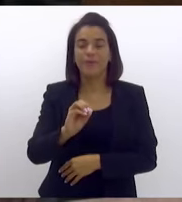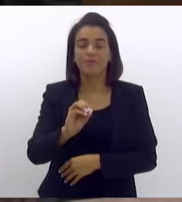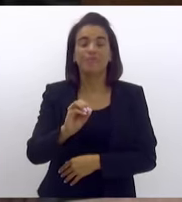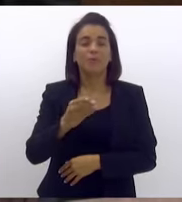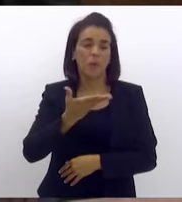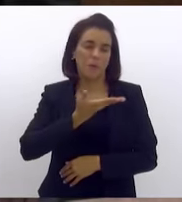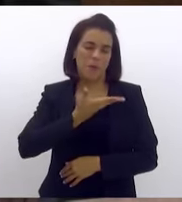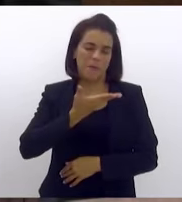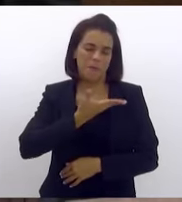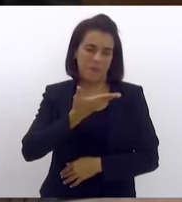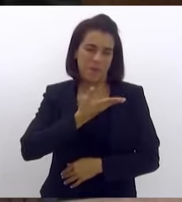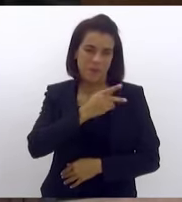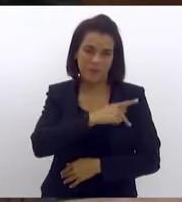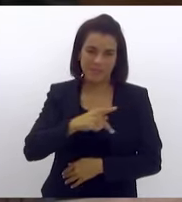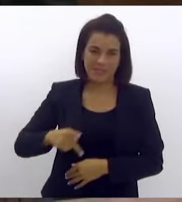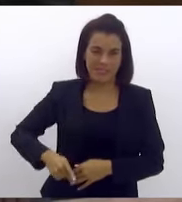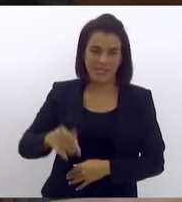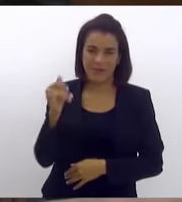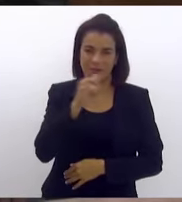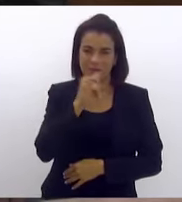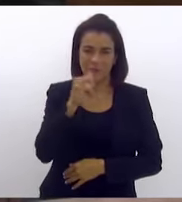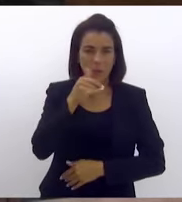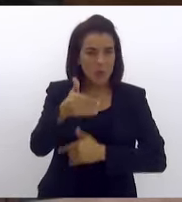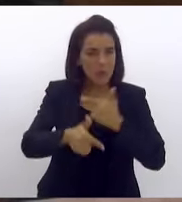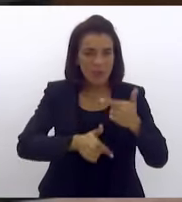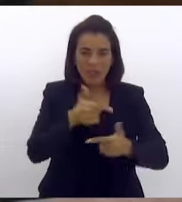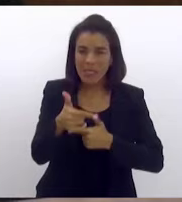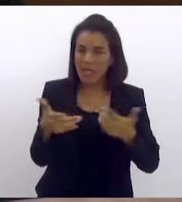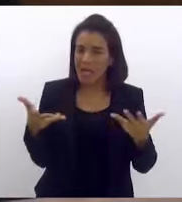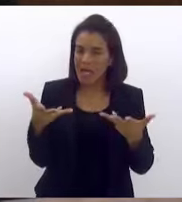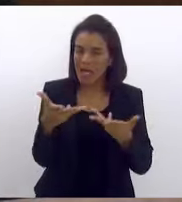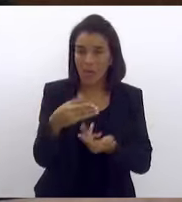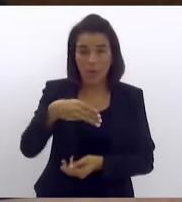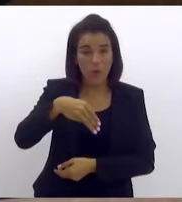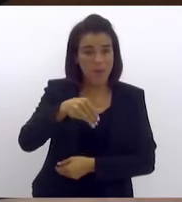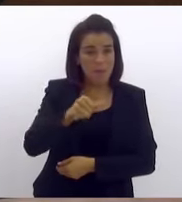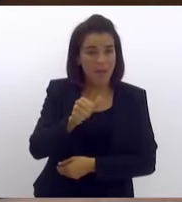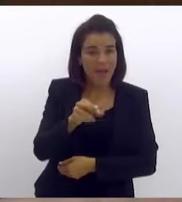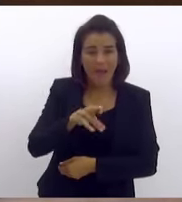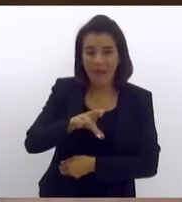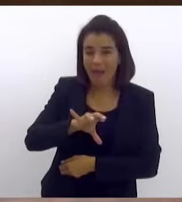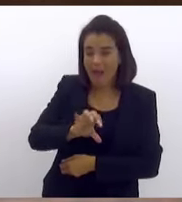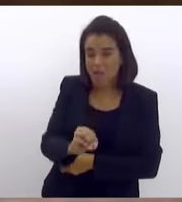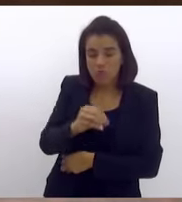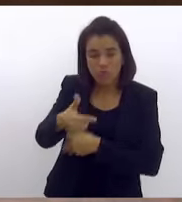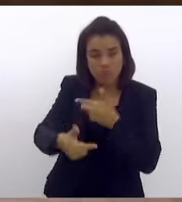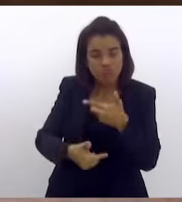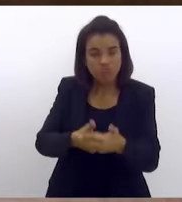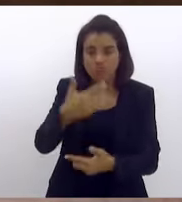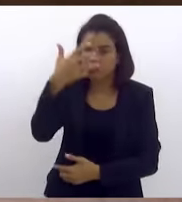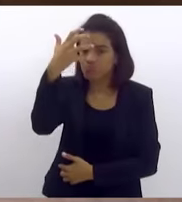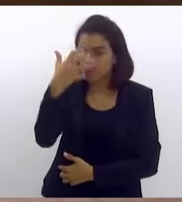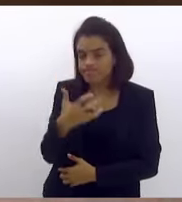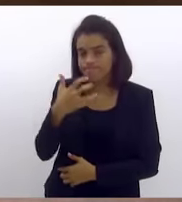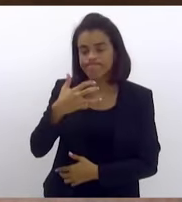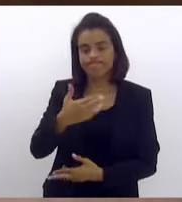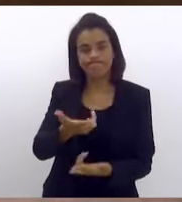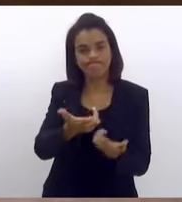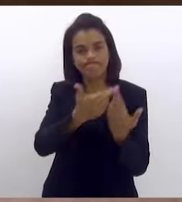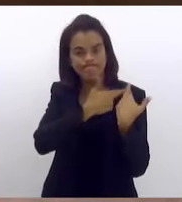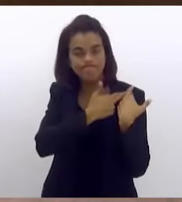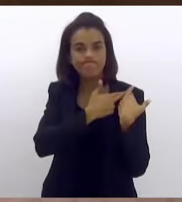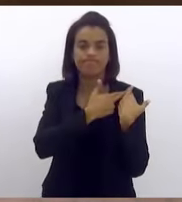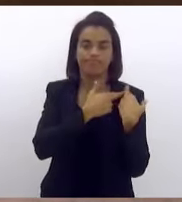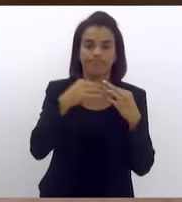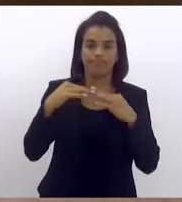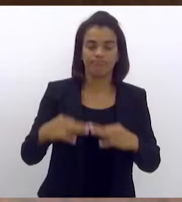tem feito um trabalho excepcional à frente do clube. Mário tem tratado o Fluminense de forma com muita austeridade, com muita competência.